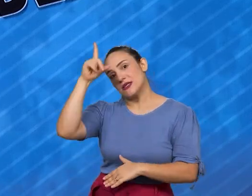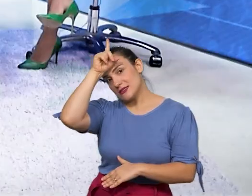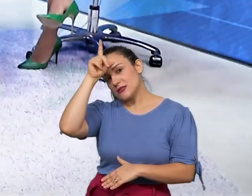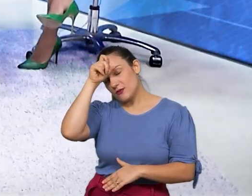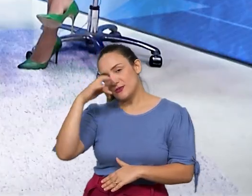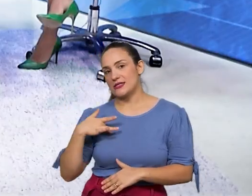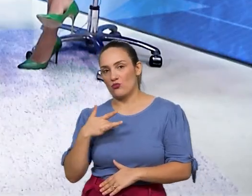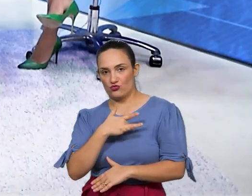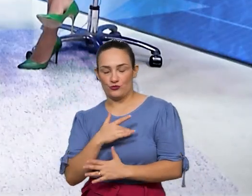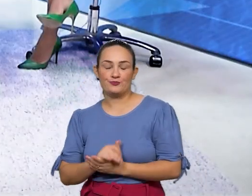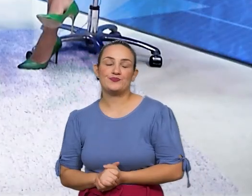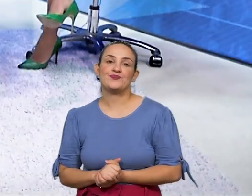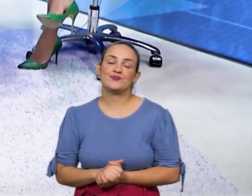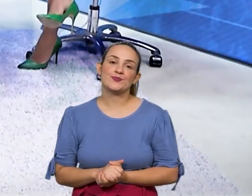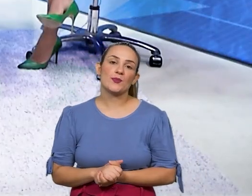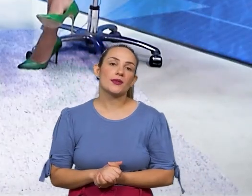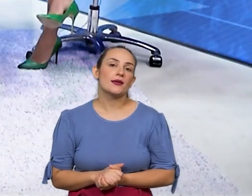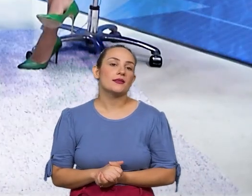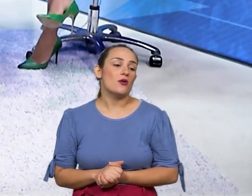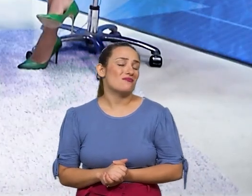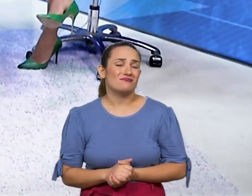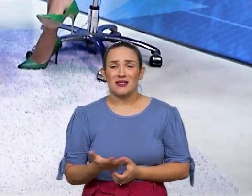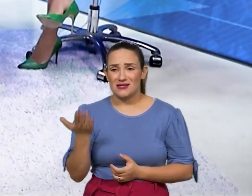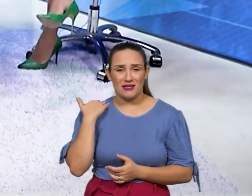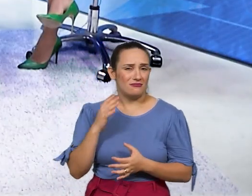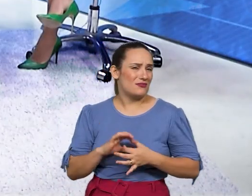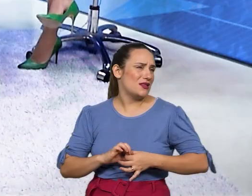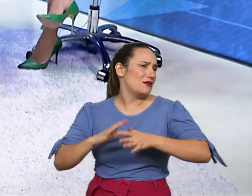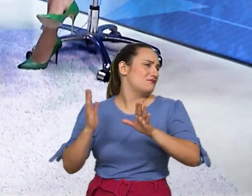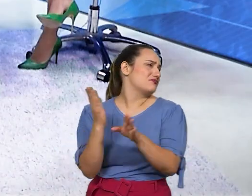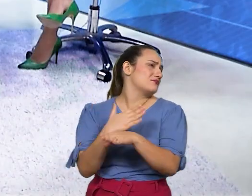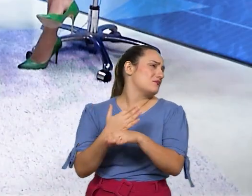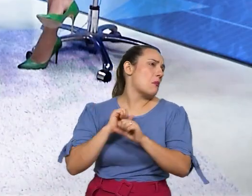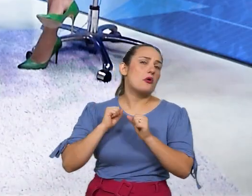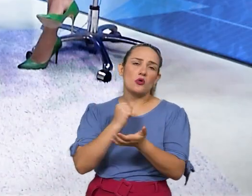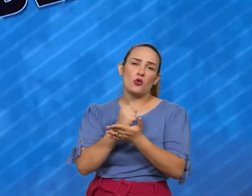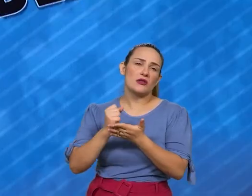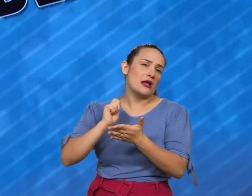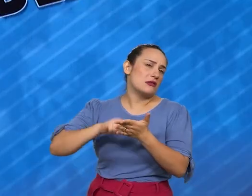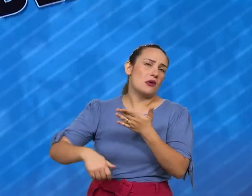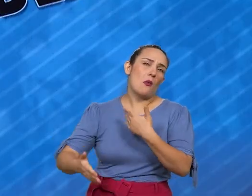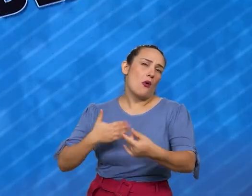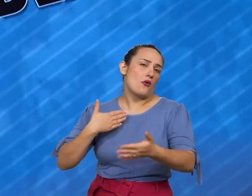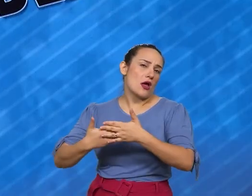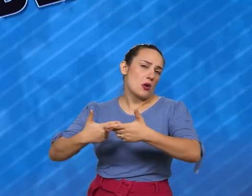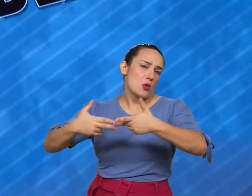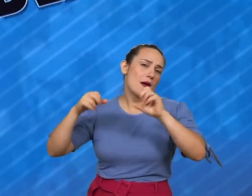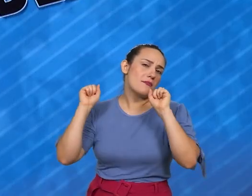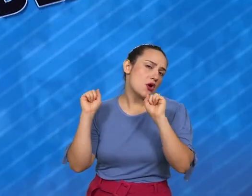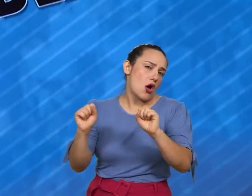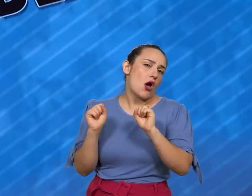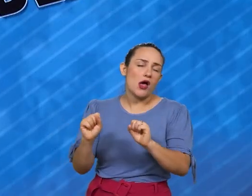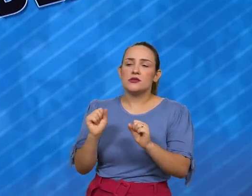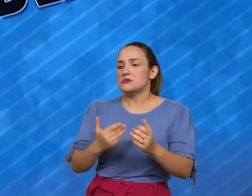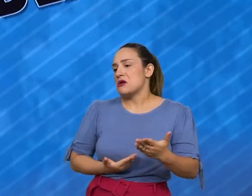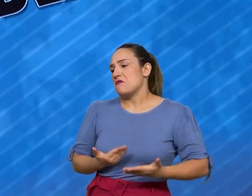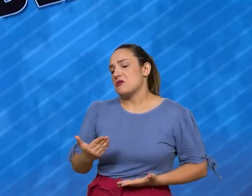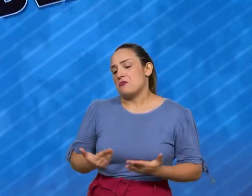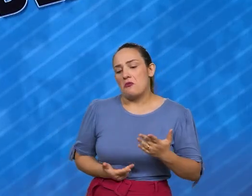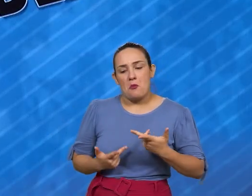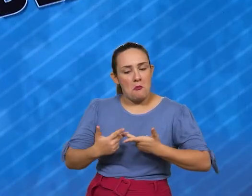setor. Então, antes da lei, a pactuação era livre entre operadora e usuário. Poderia